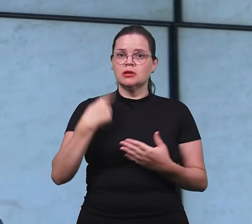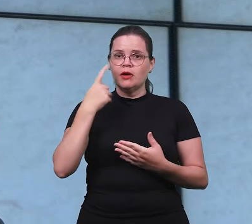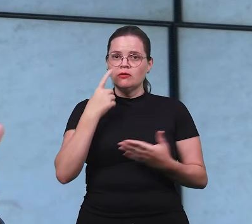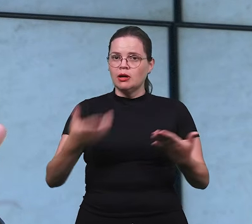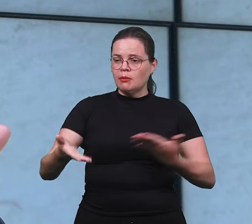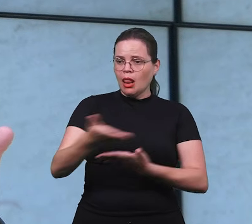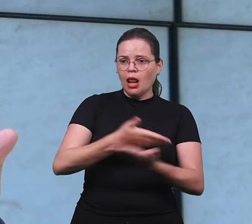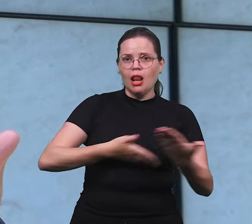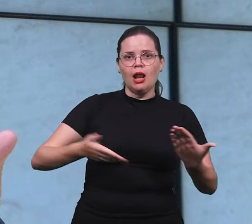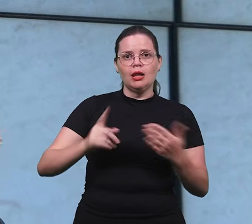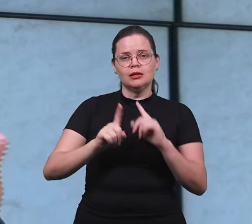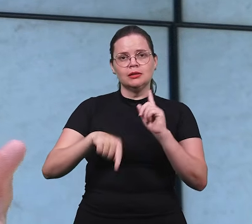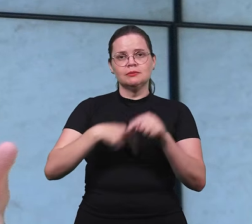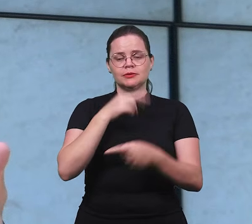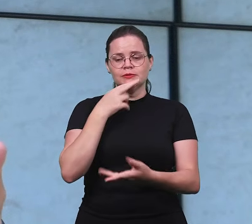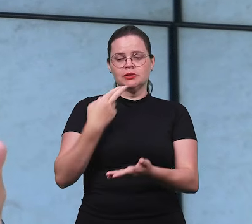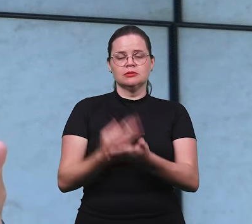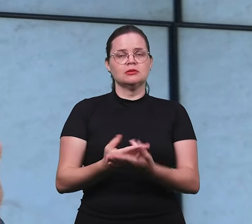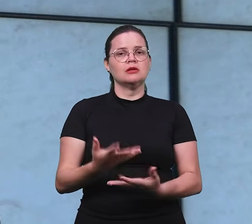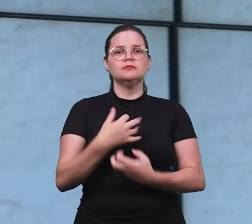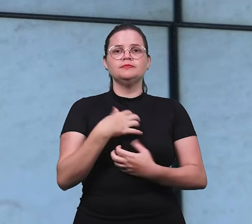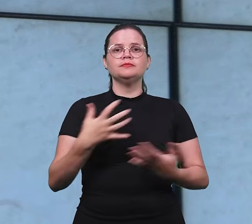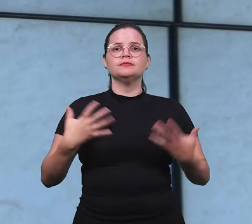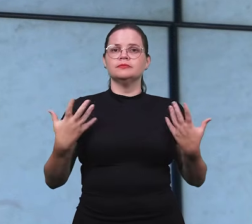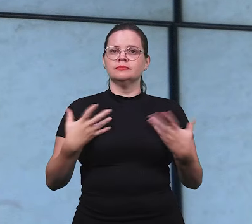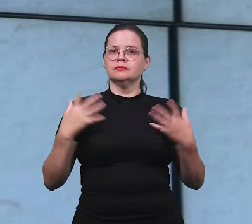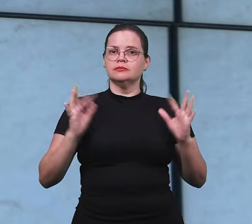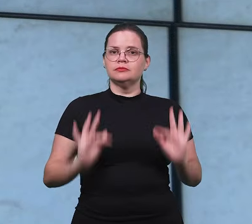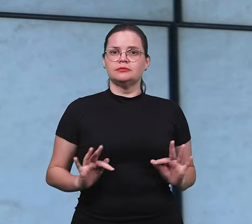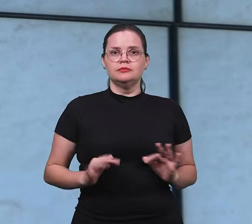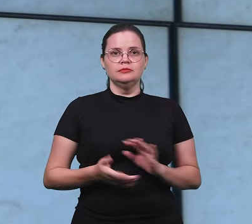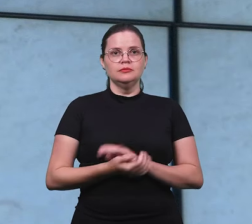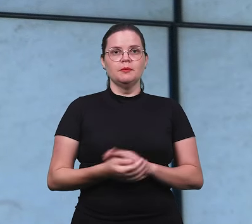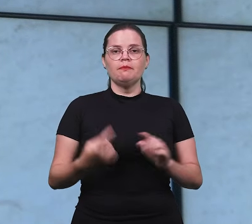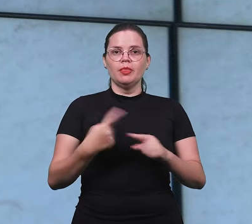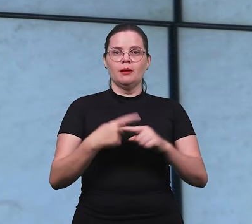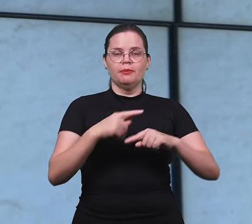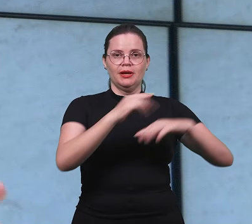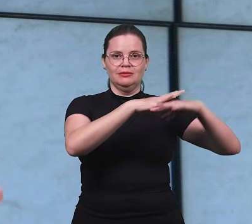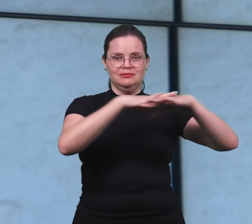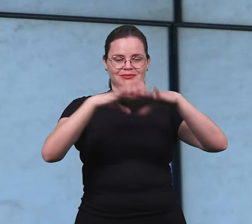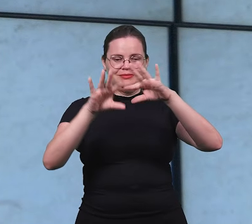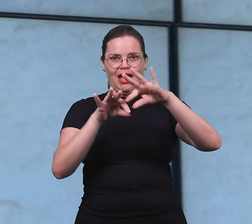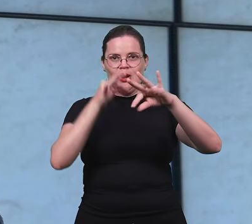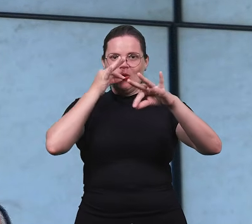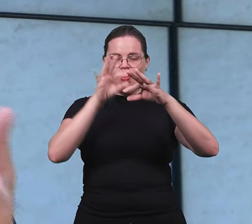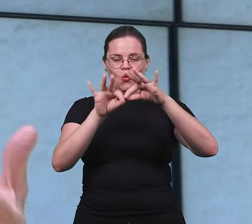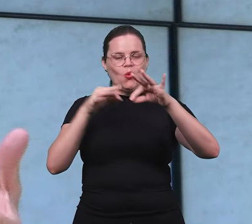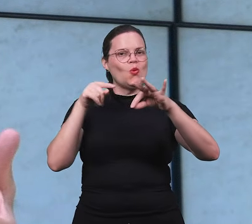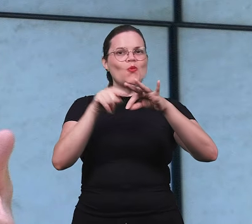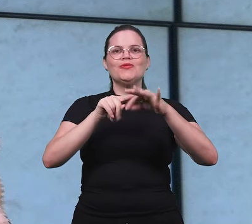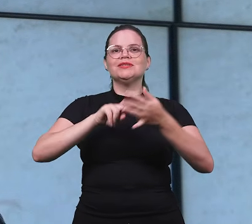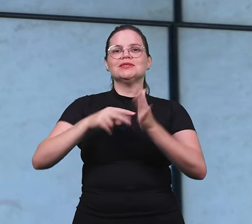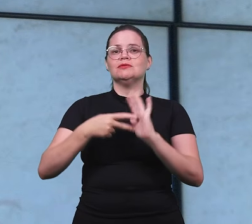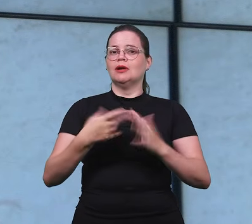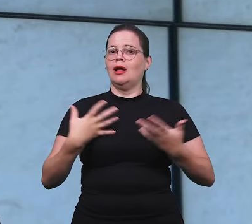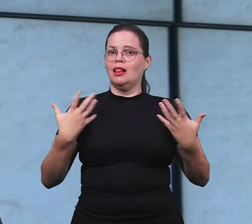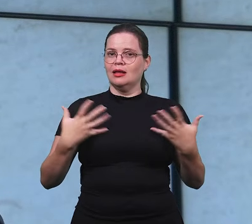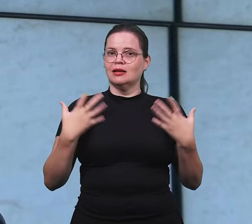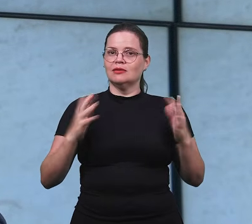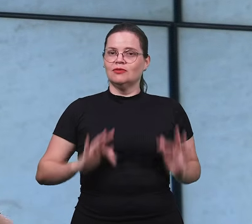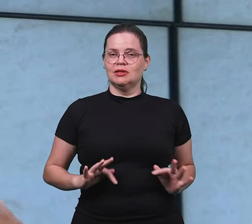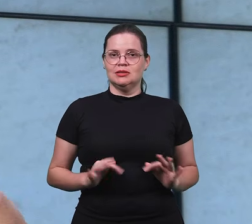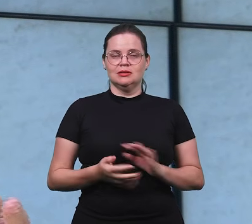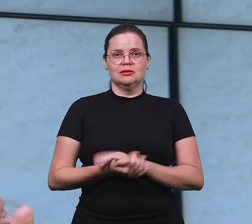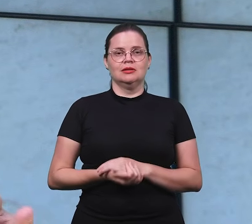O resultado do fruto é alegria, né? O sinônimo aqui da uva é alegria, é dar alegria.